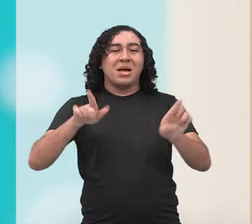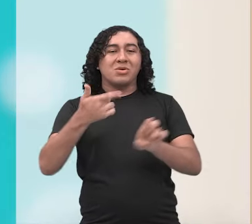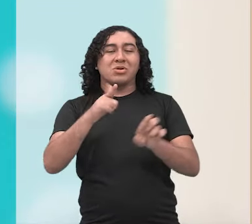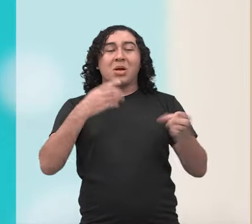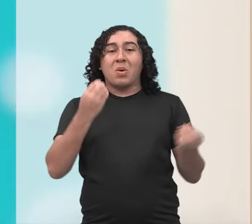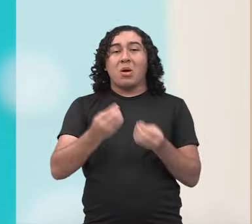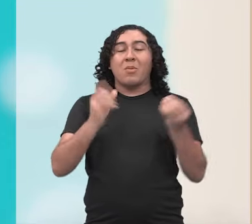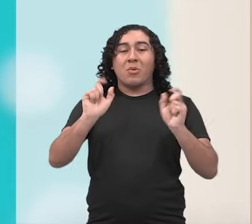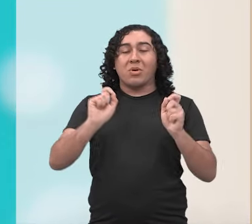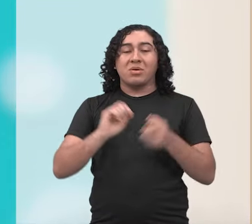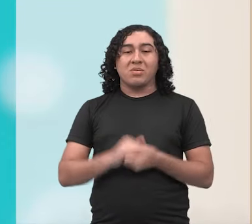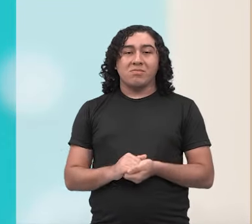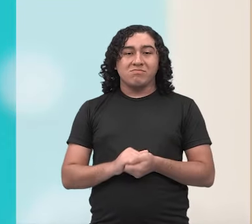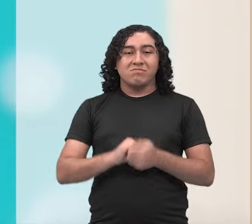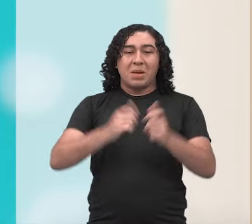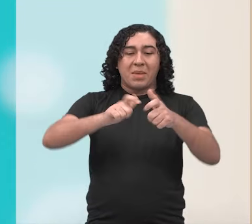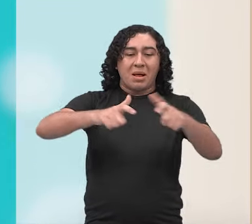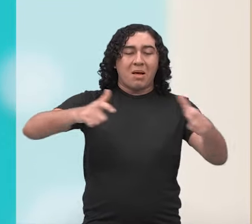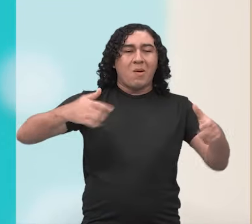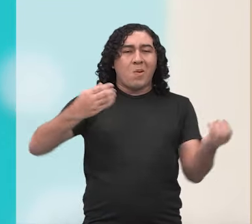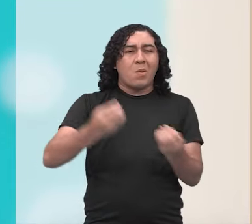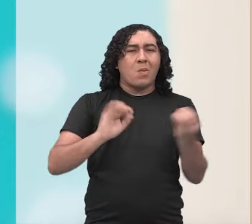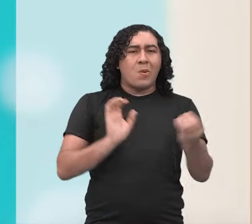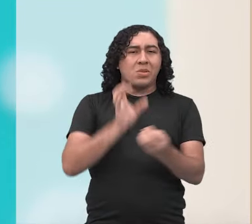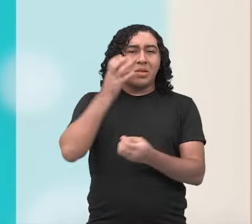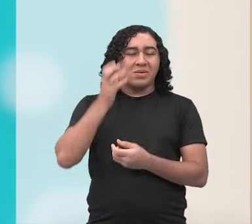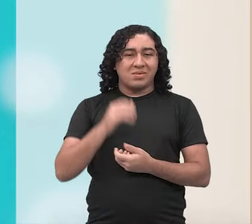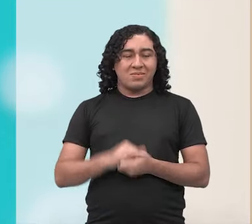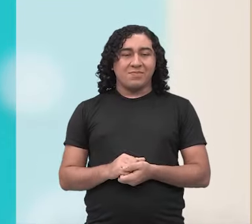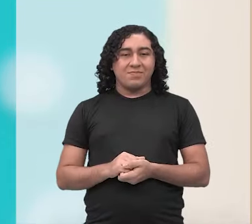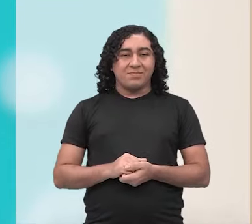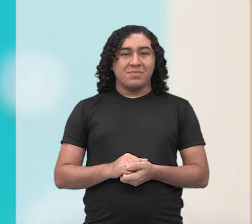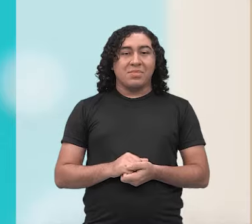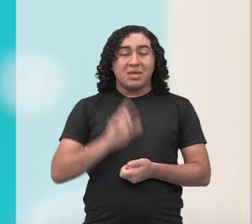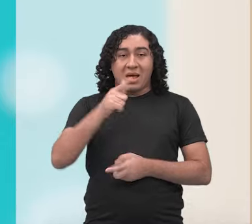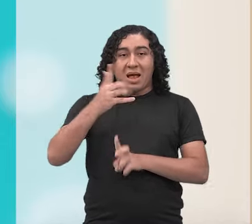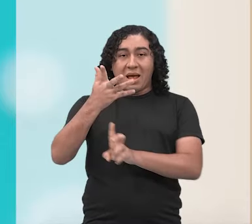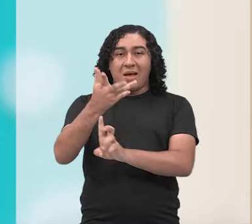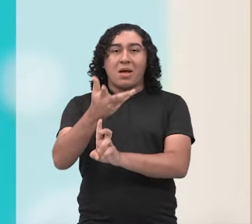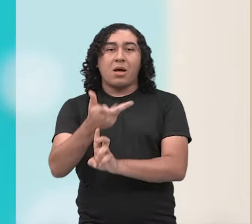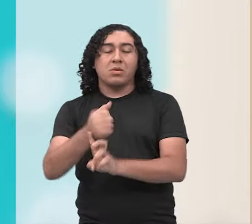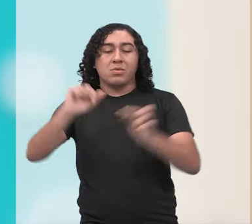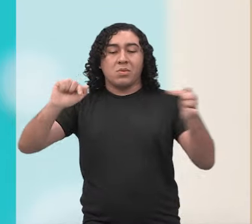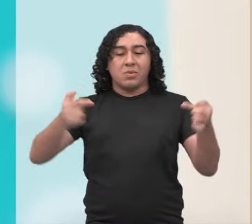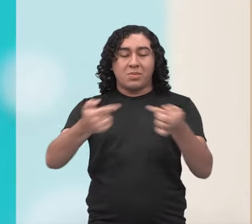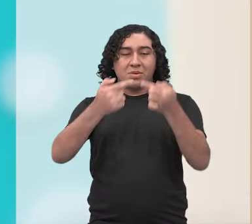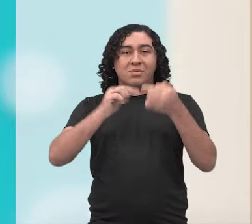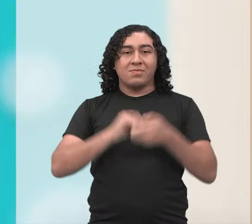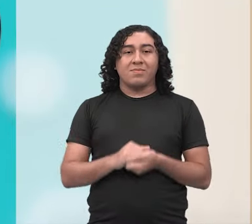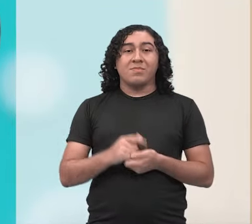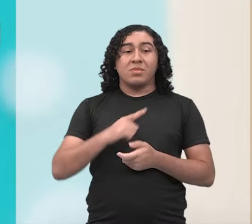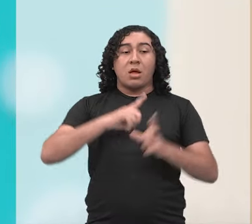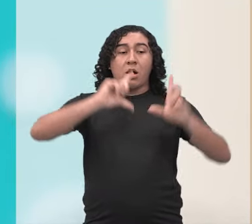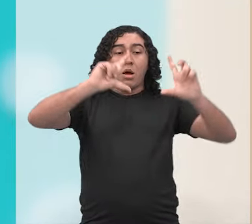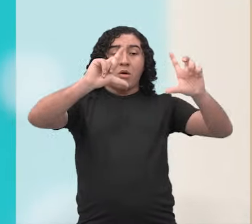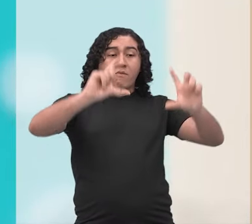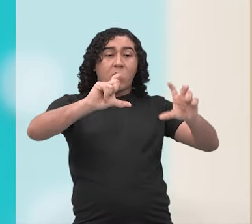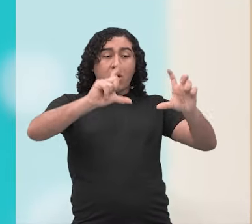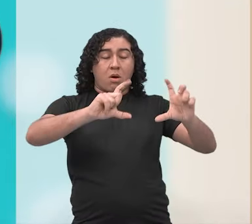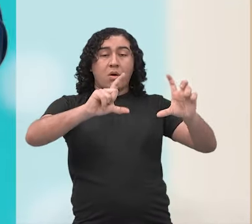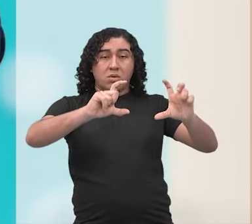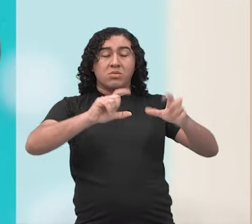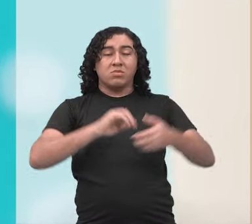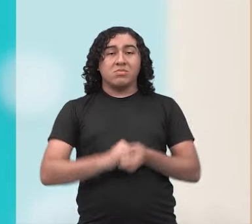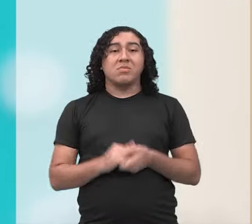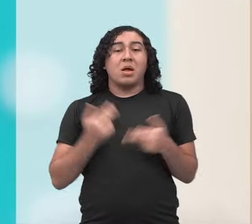perpetuar. Como é que vai ser perpetuado, que é uma obra de arte? Ele vai ser fotografado. É como Vicky